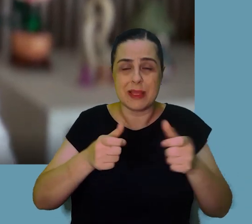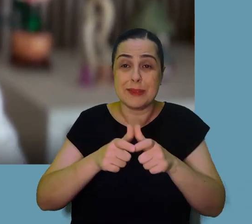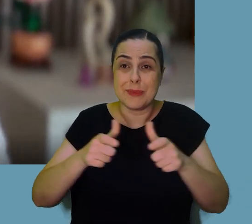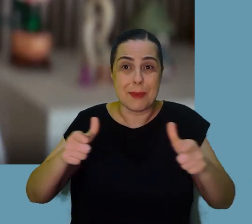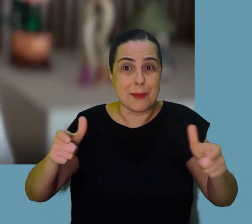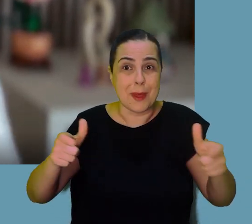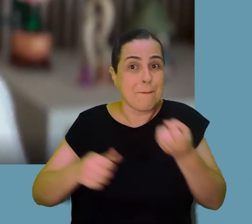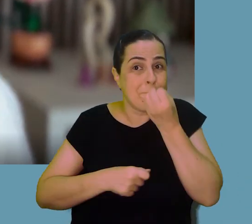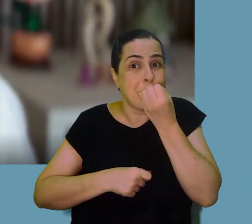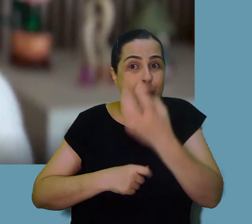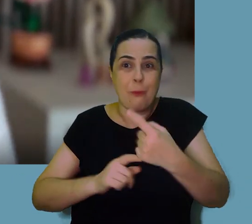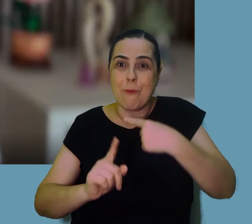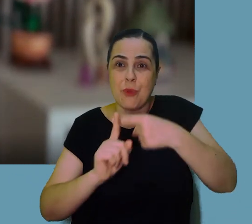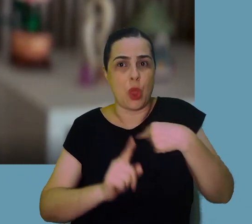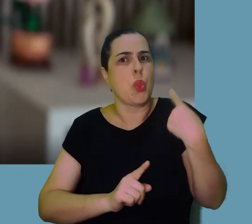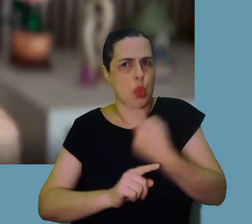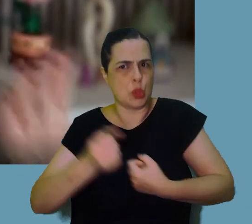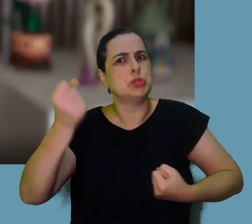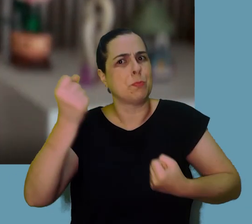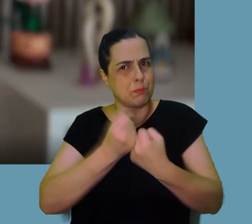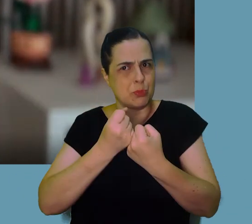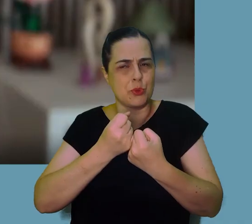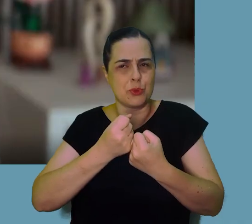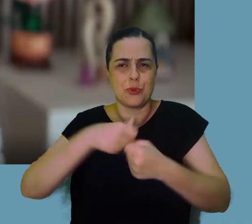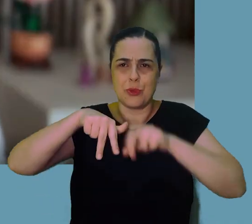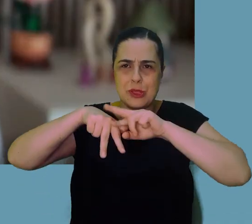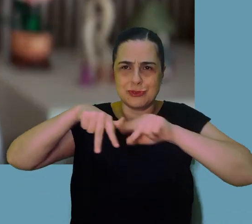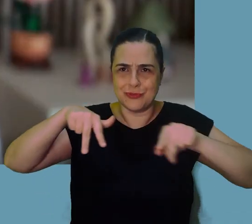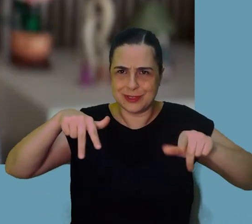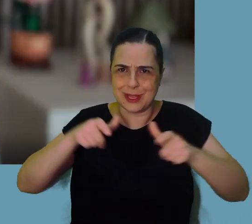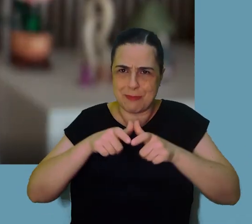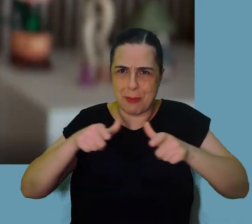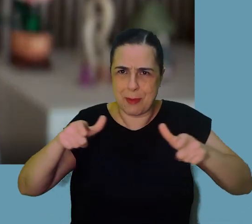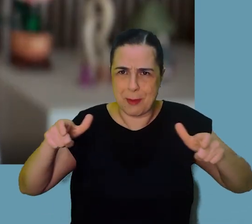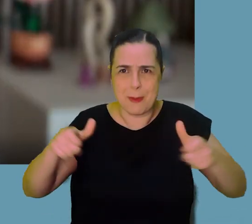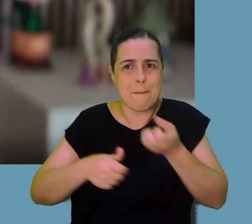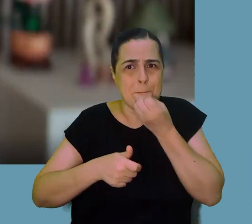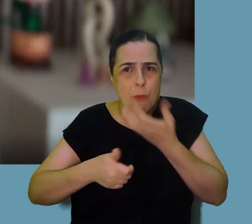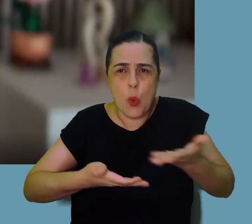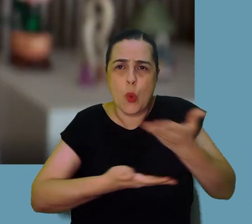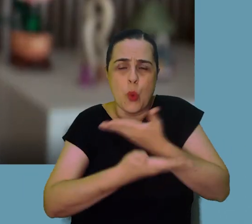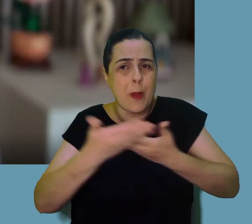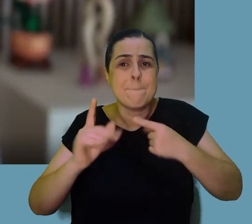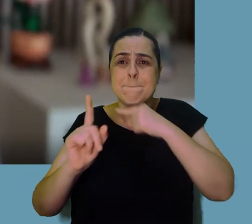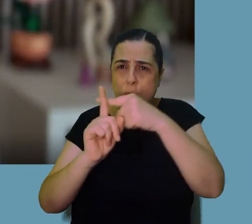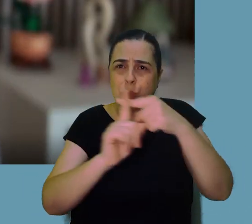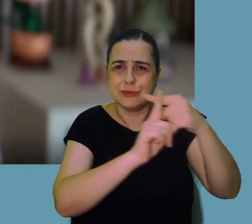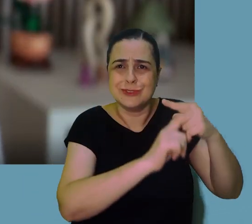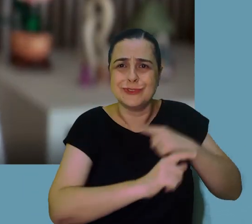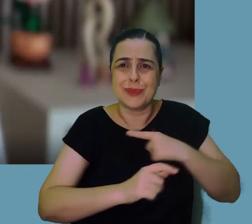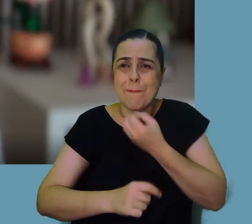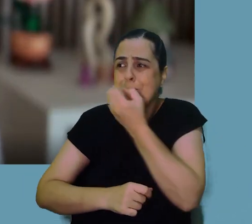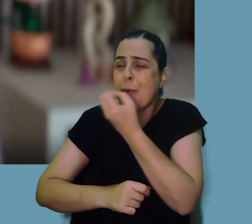super defensor aqui de trazer diversidade para dentro das organizações, porque só tem pontos positivos, a gente precisa fazer algumas